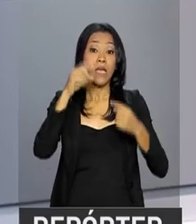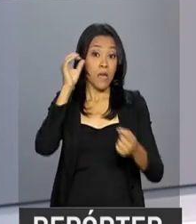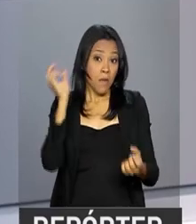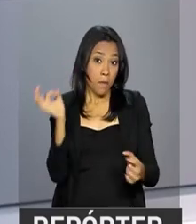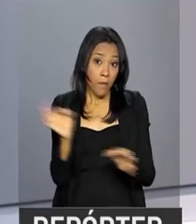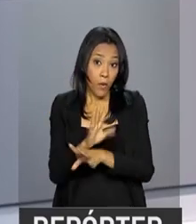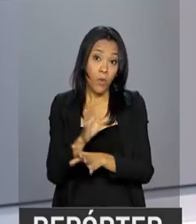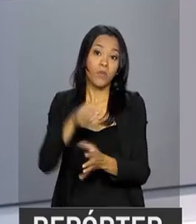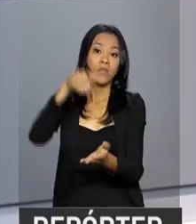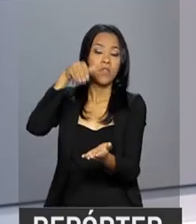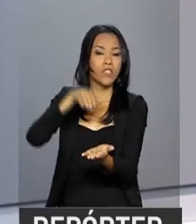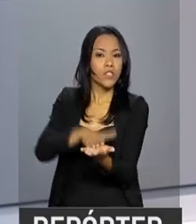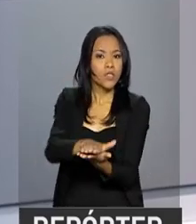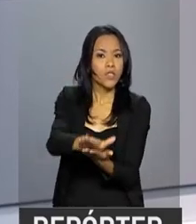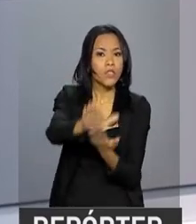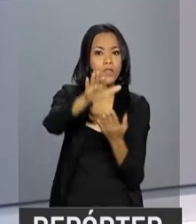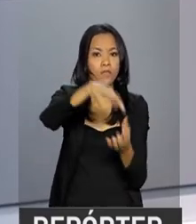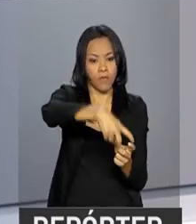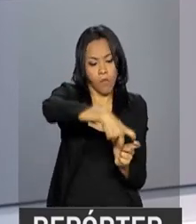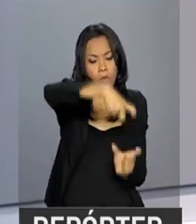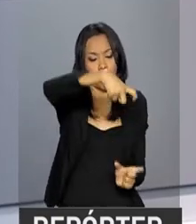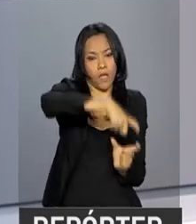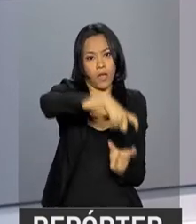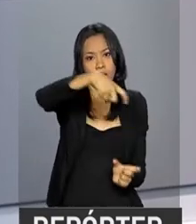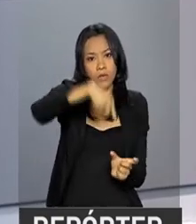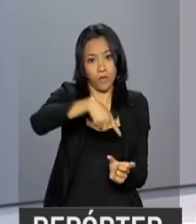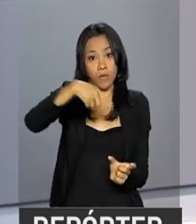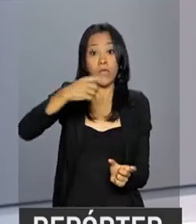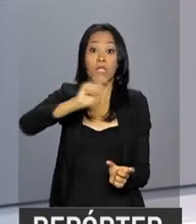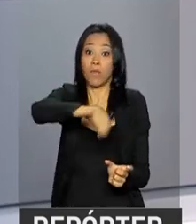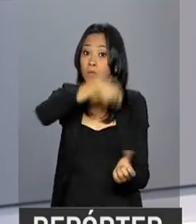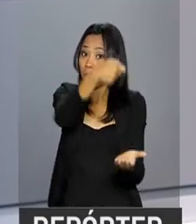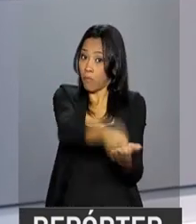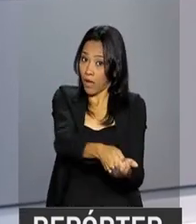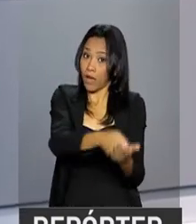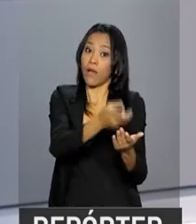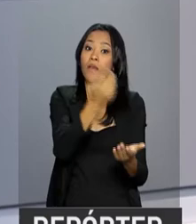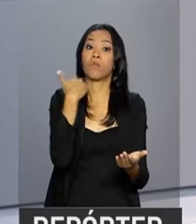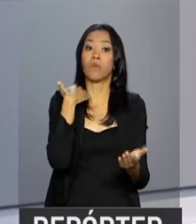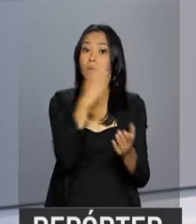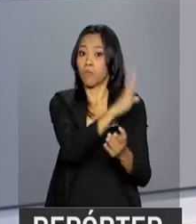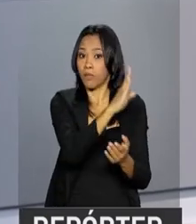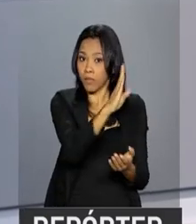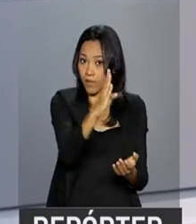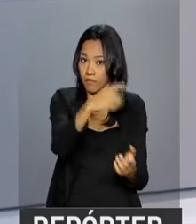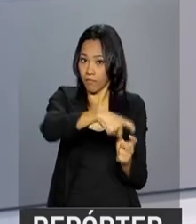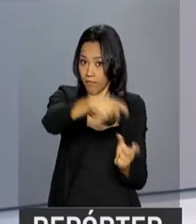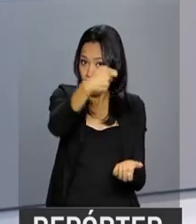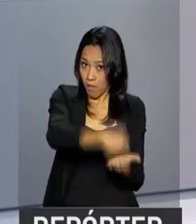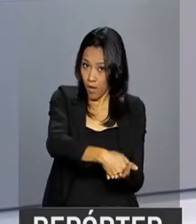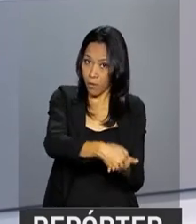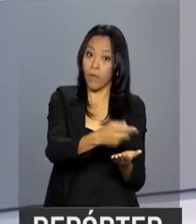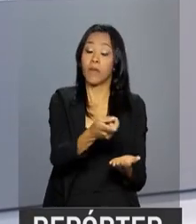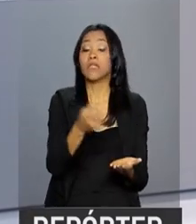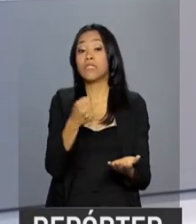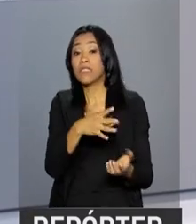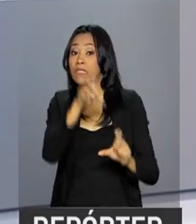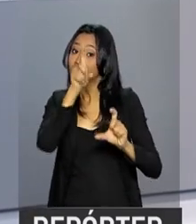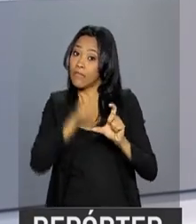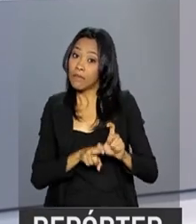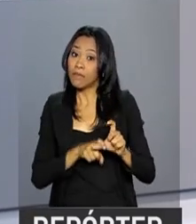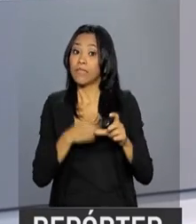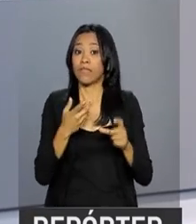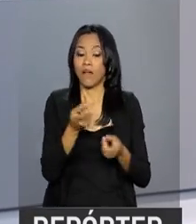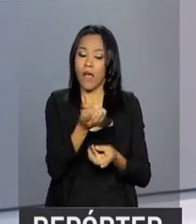boleto da taxa cadastral o certificado só é validado após o pagamento no banco do brasil caso haja pendências o sistema